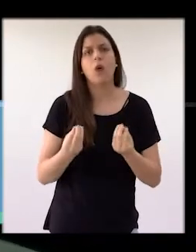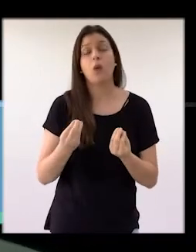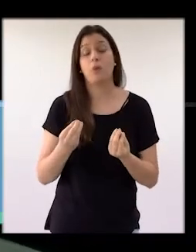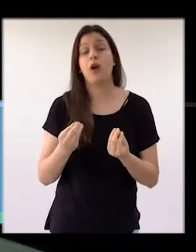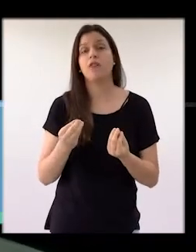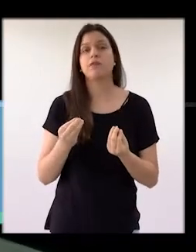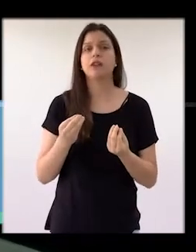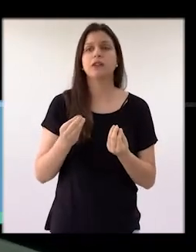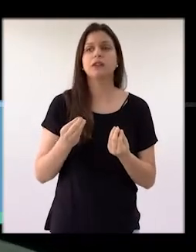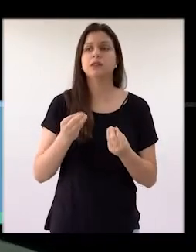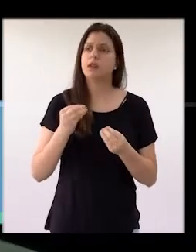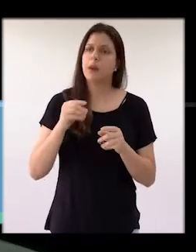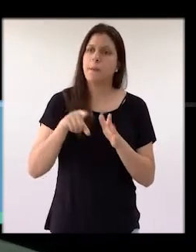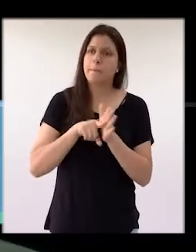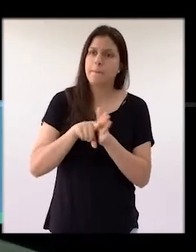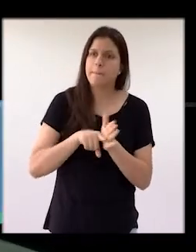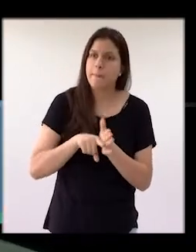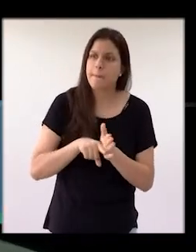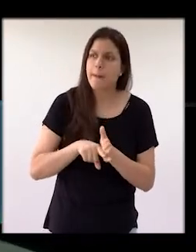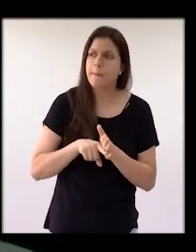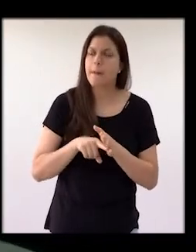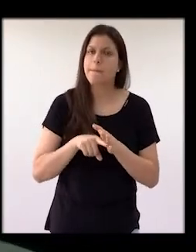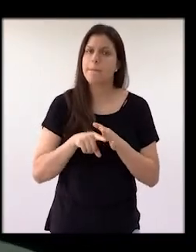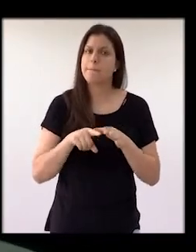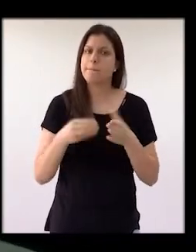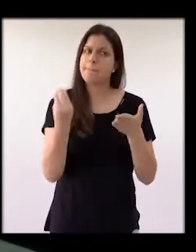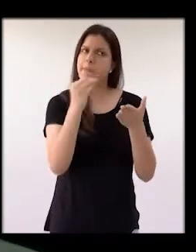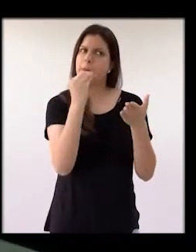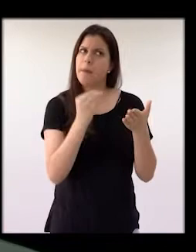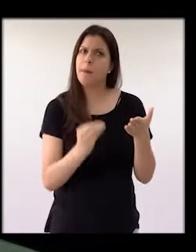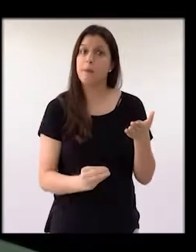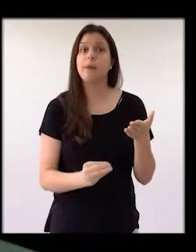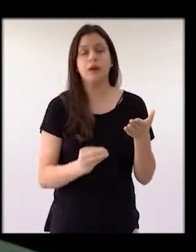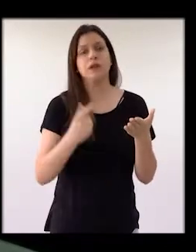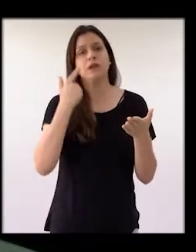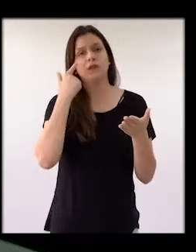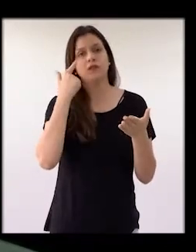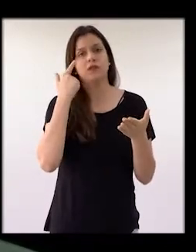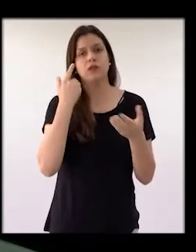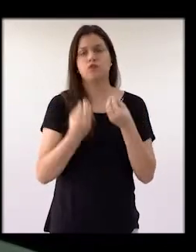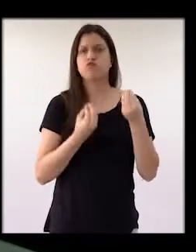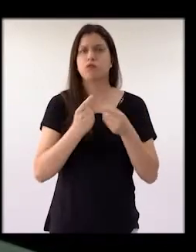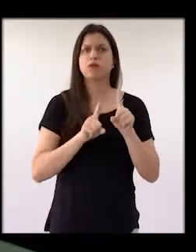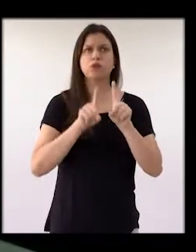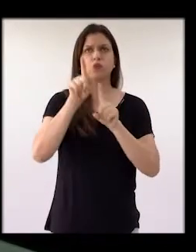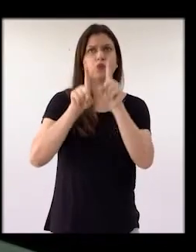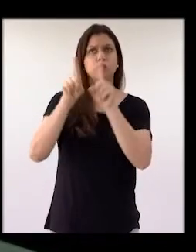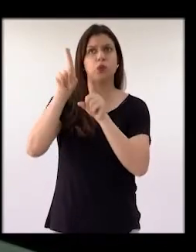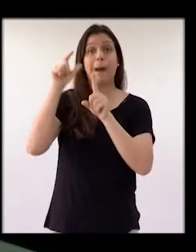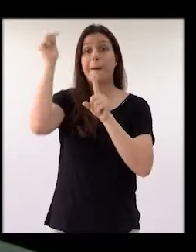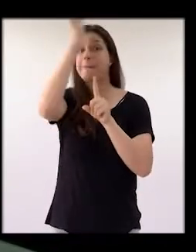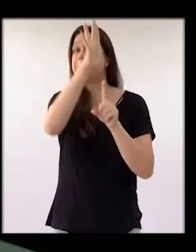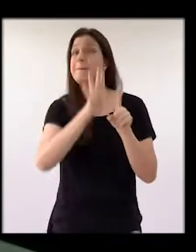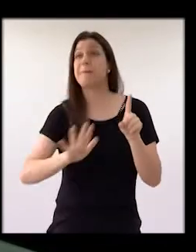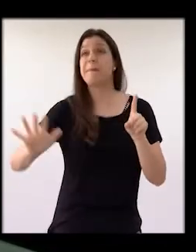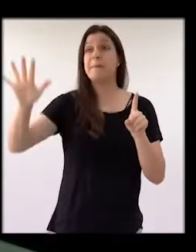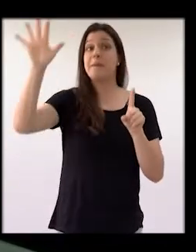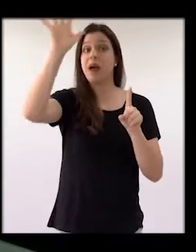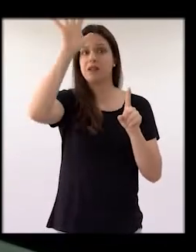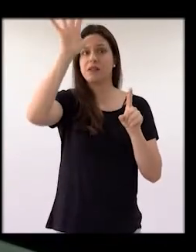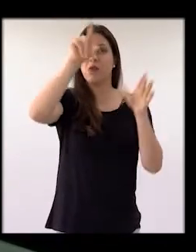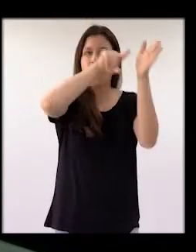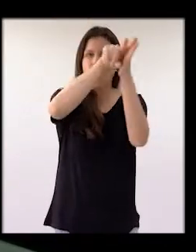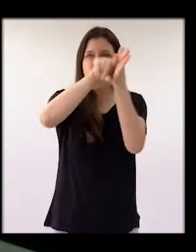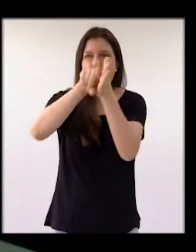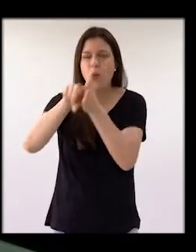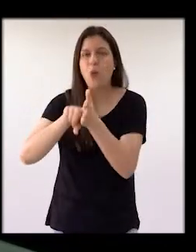que eles utilizam. Então, a partir disso, fizemos um levantamento, né, dessas variáveis mais utilizadas, e aí buscamos esses dados